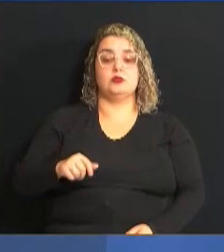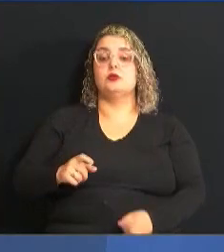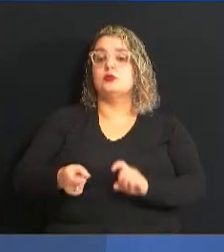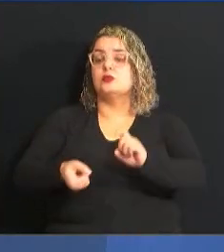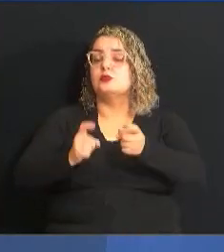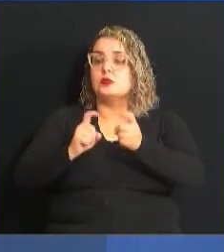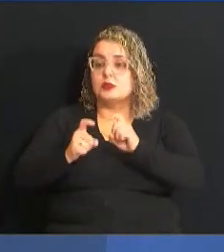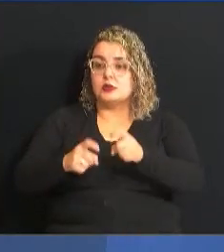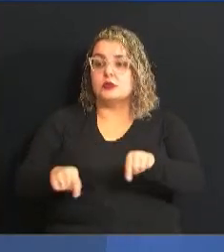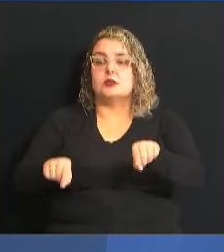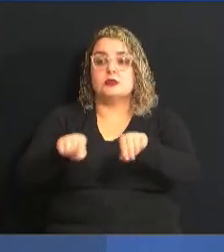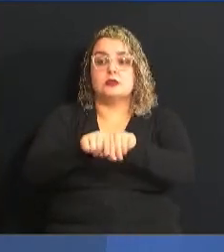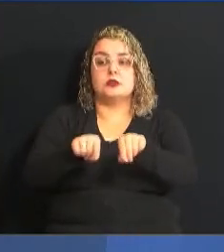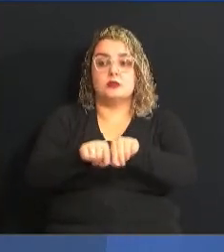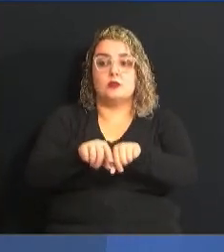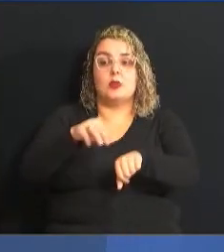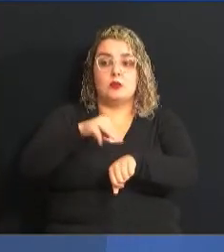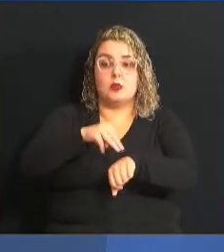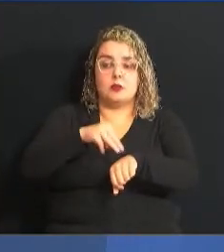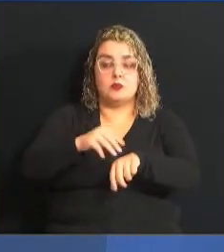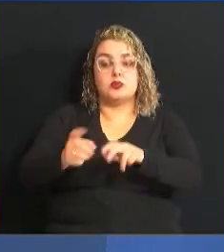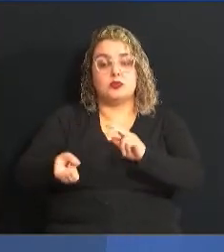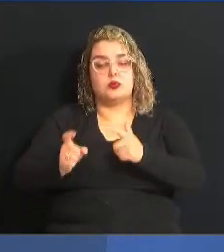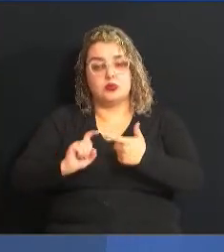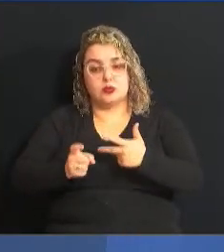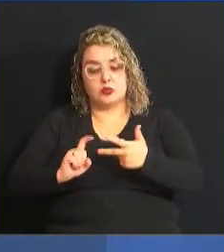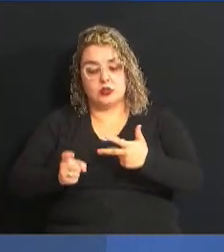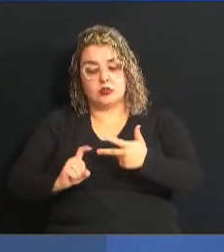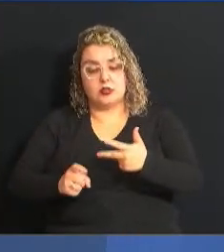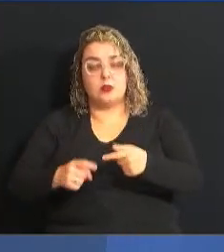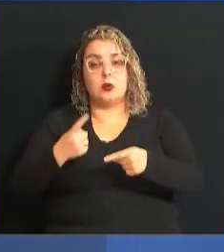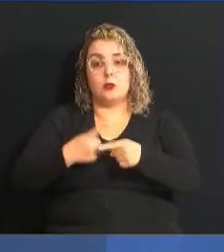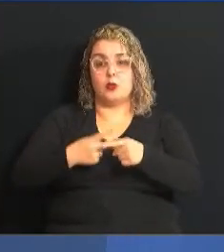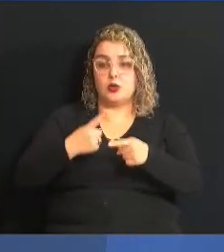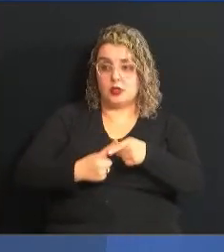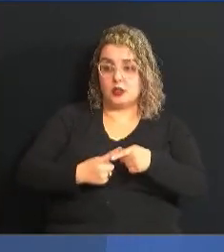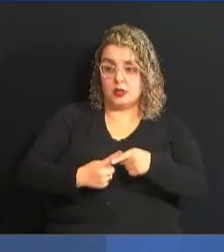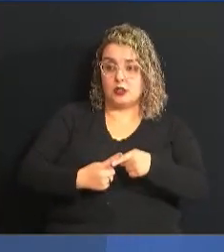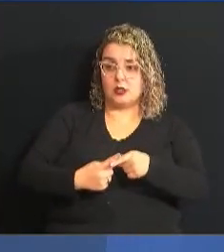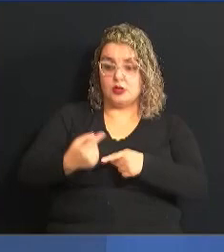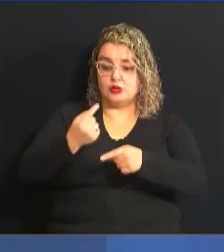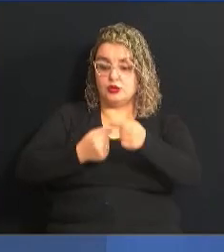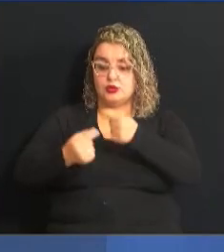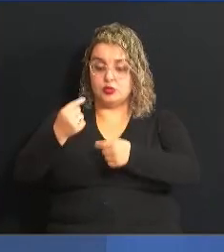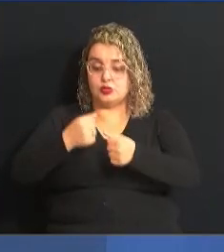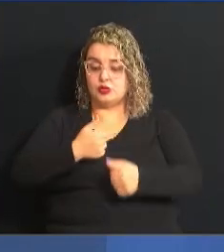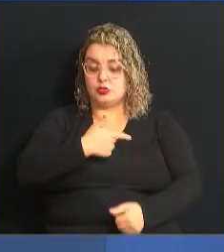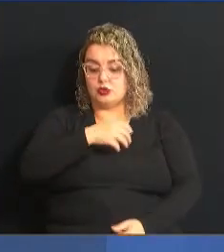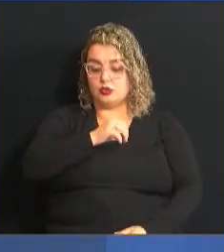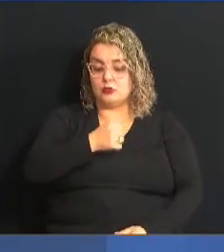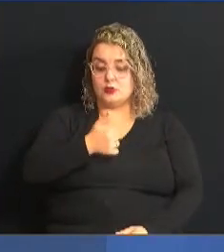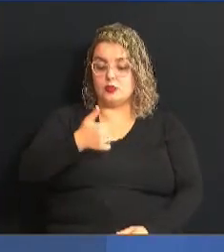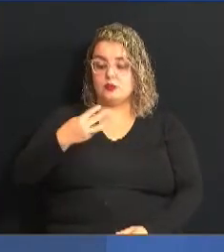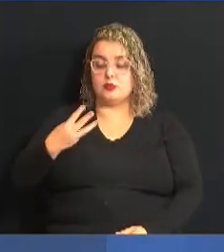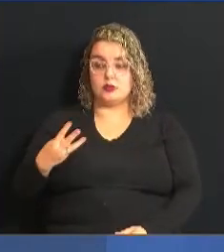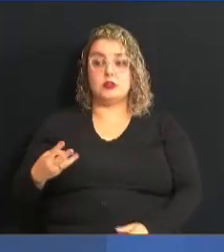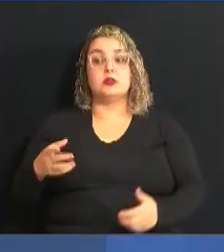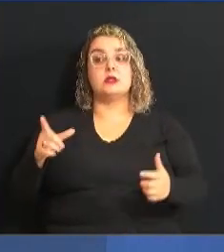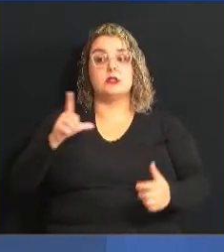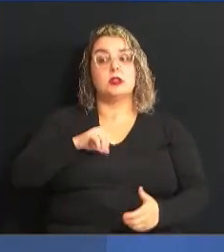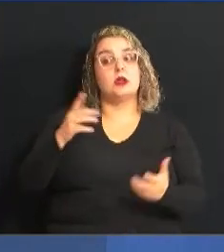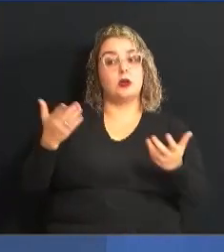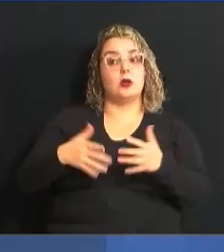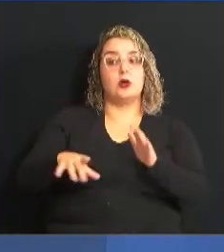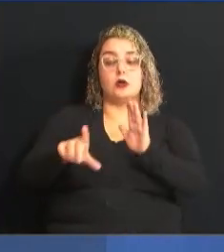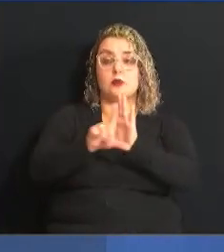reunir também membros do Executivo, justamente porque a partir do orçamento de 2023, a gente tem agora uma lei